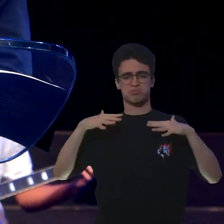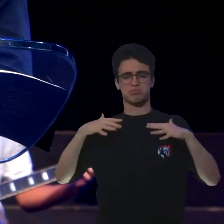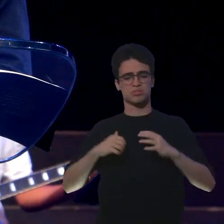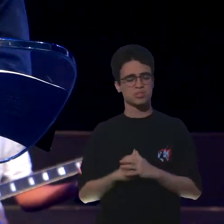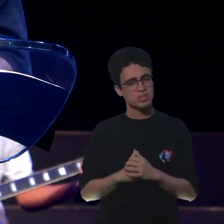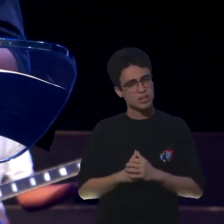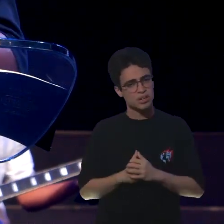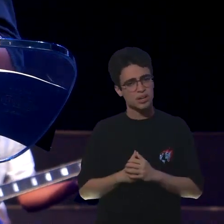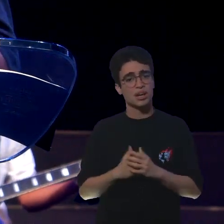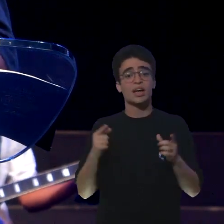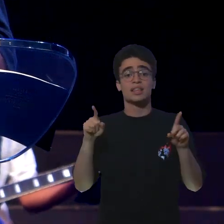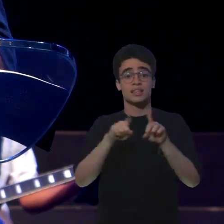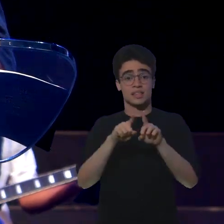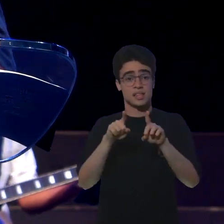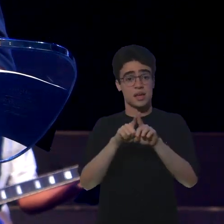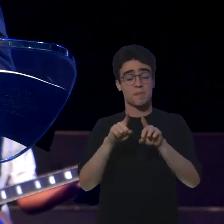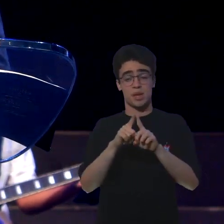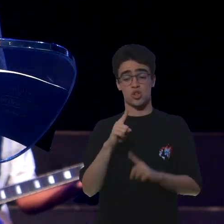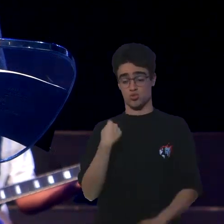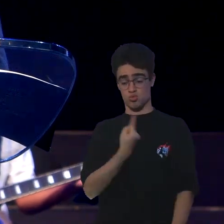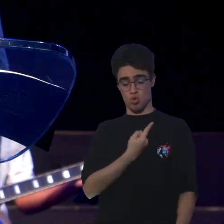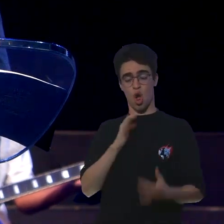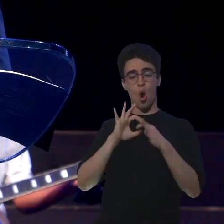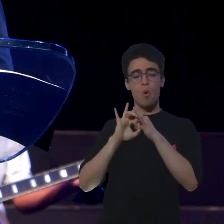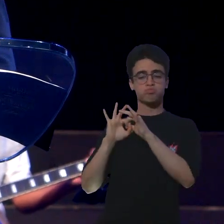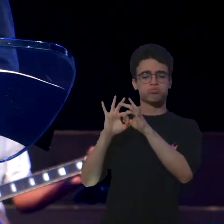e que a nossa comunhão,